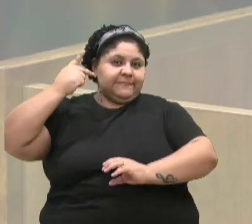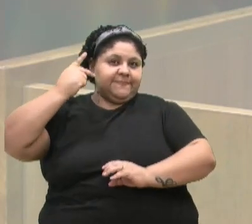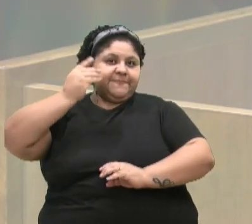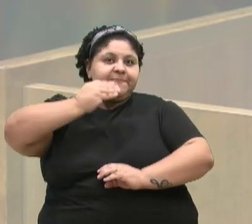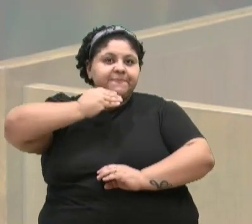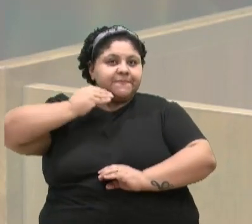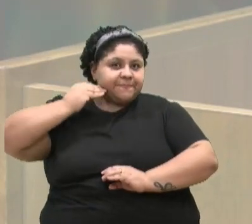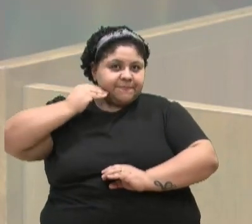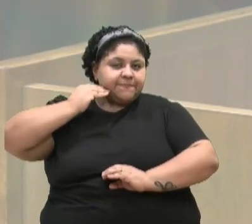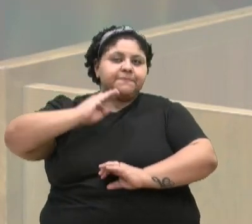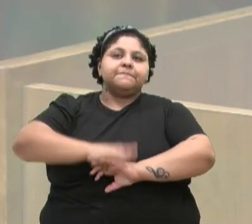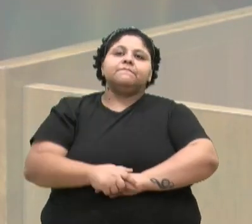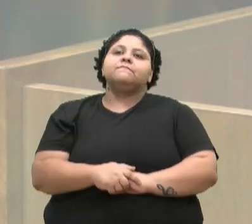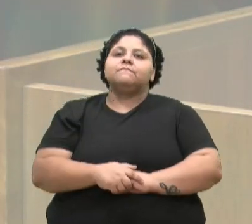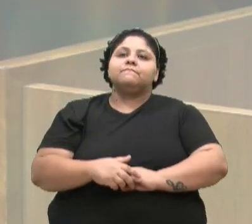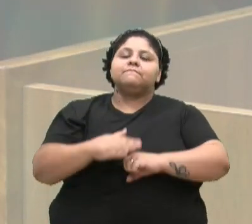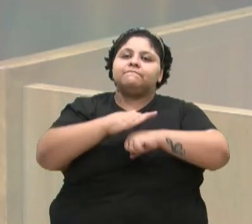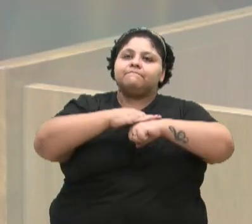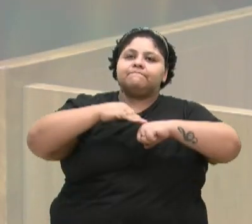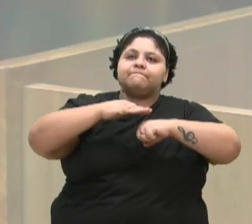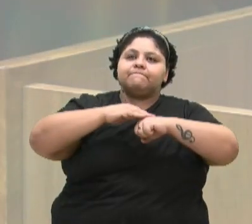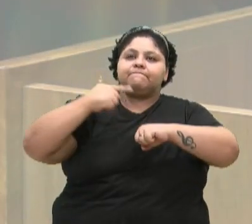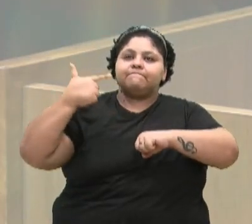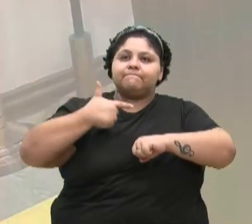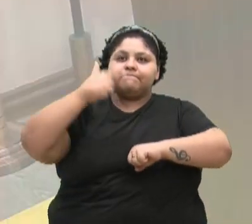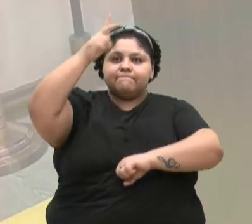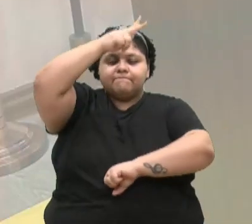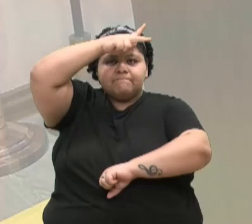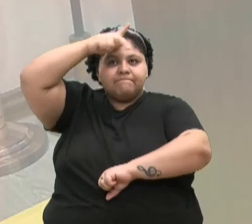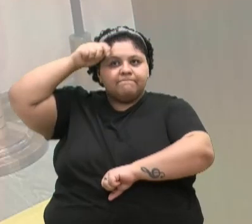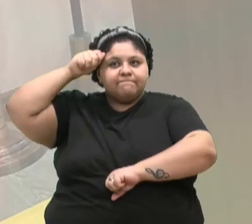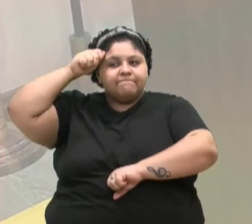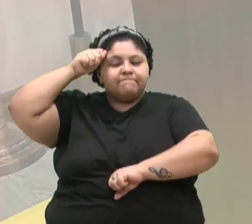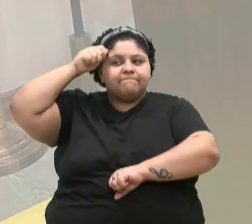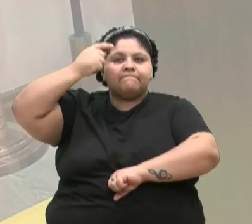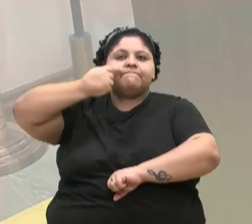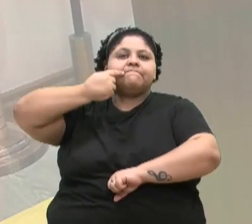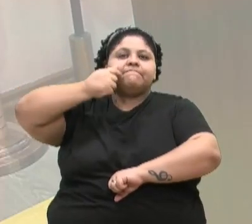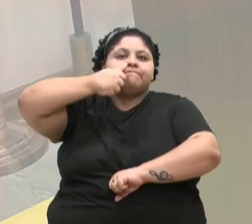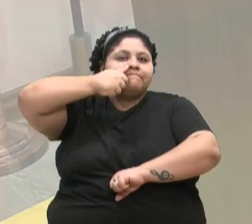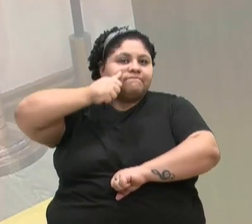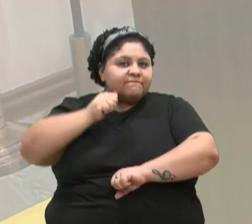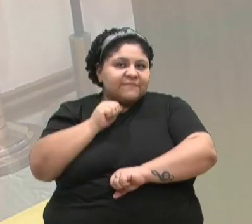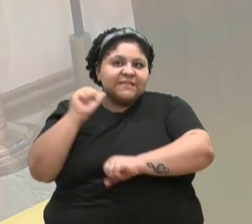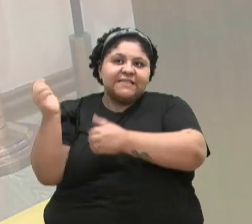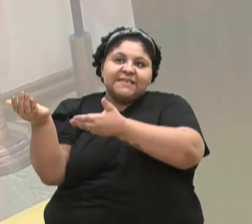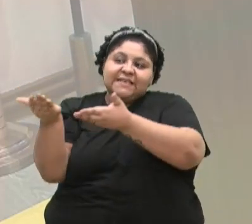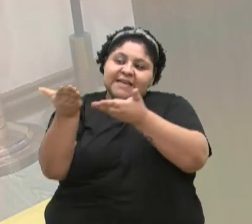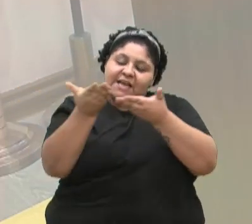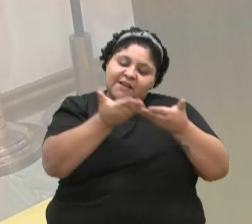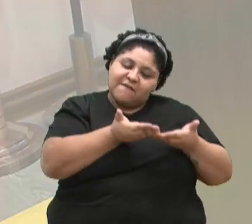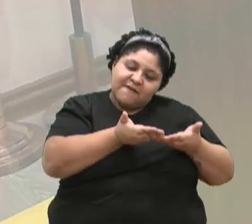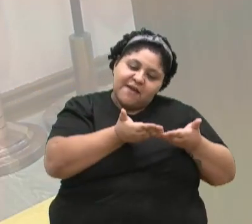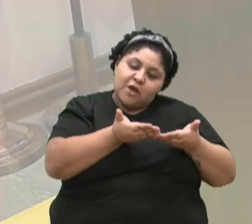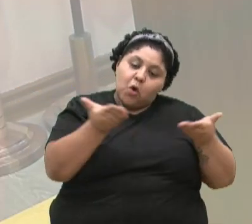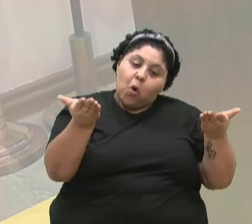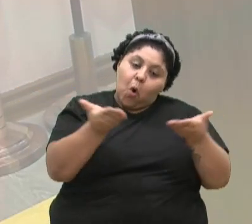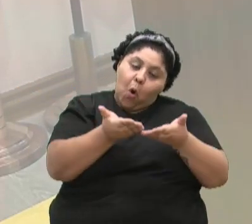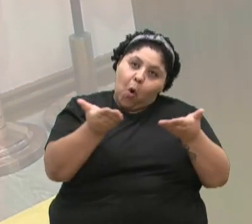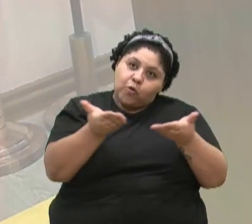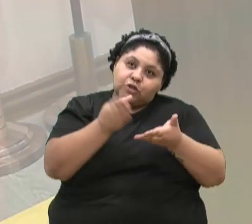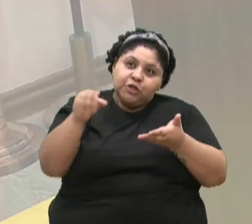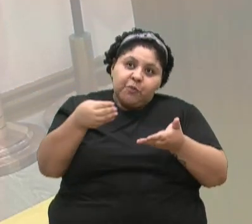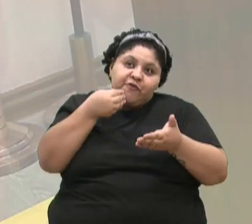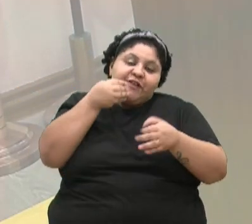Santos, a querida vice-prefeita Paula Iores, que veio dispensar o seu tempo precioso aqui